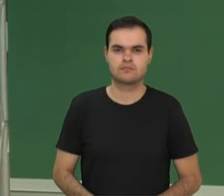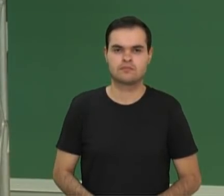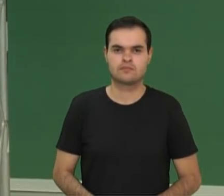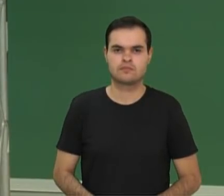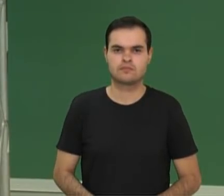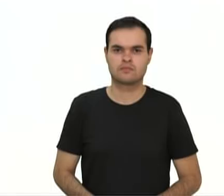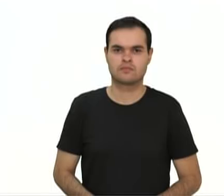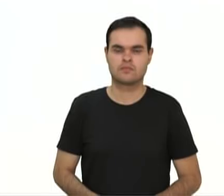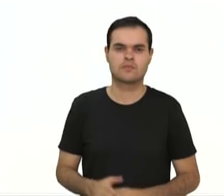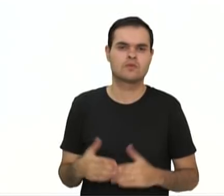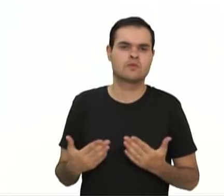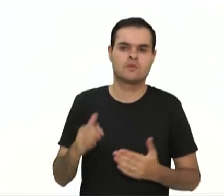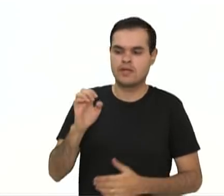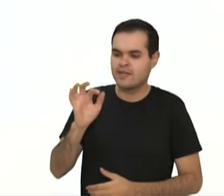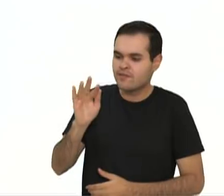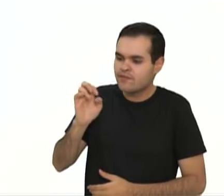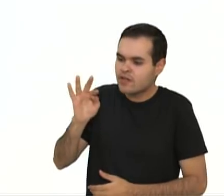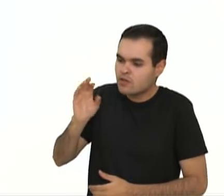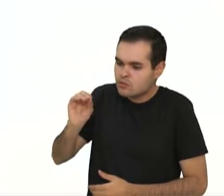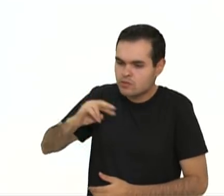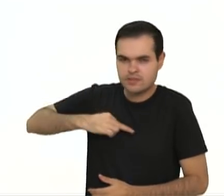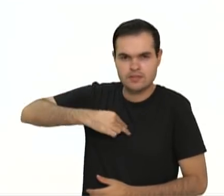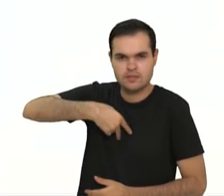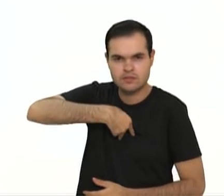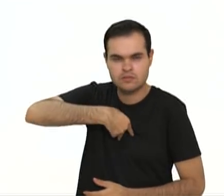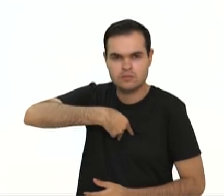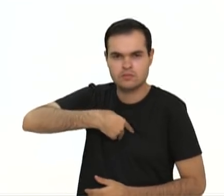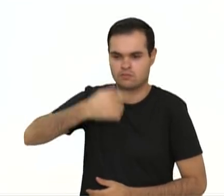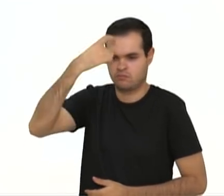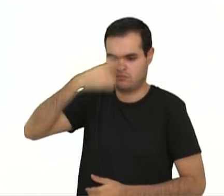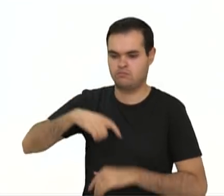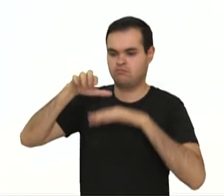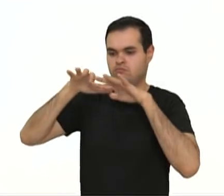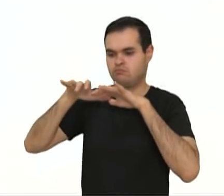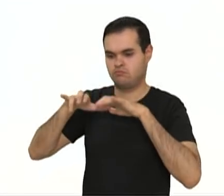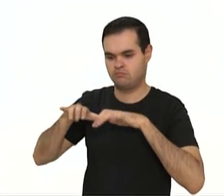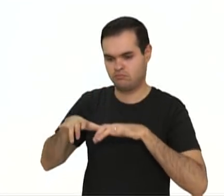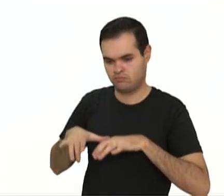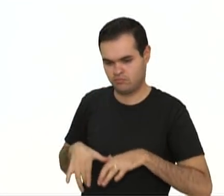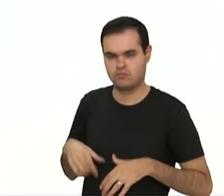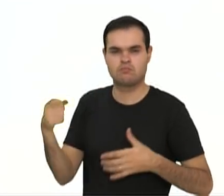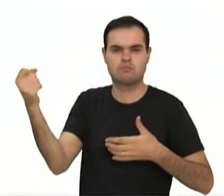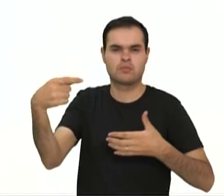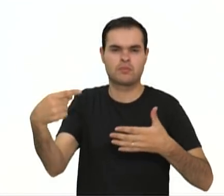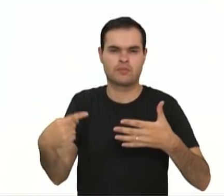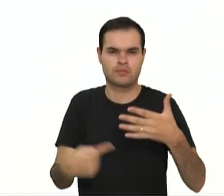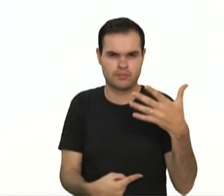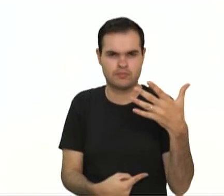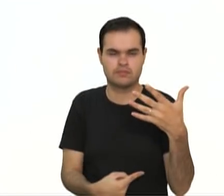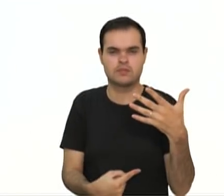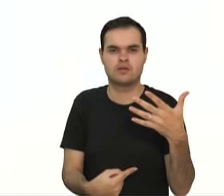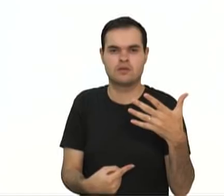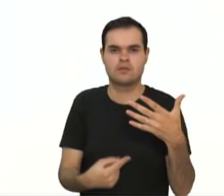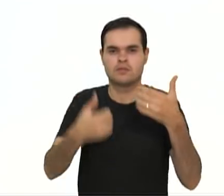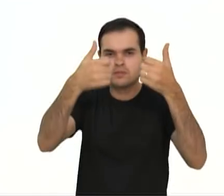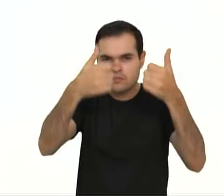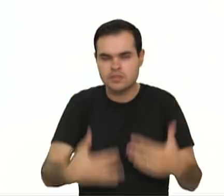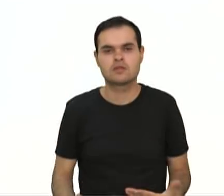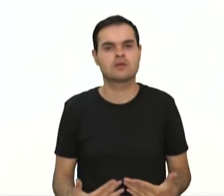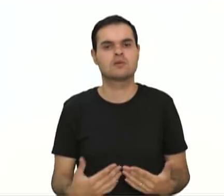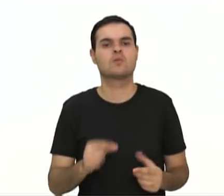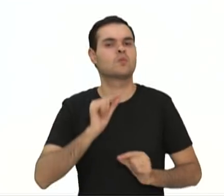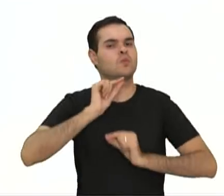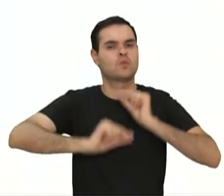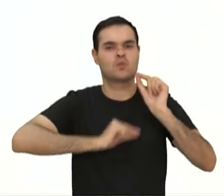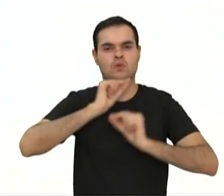Qual o efeito de sentido criado pelo articulista ao utilizar uma enumeração de ações para definir o